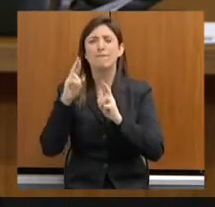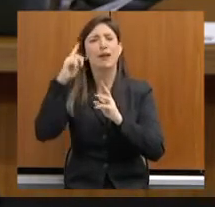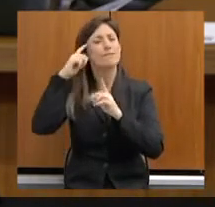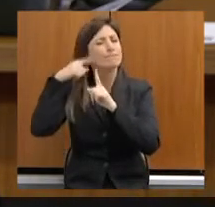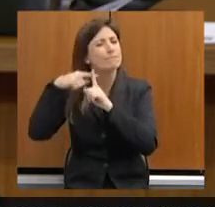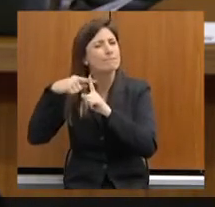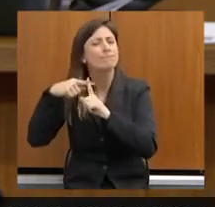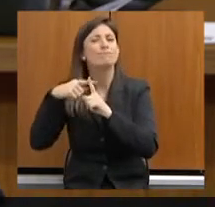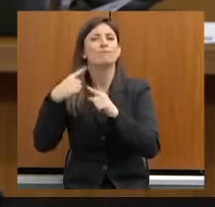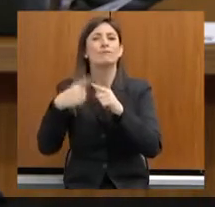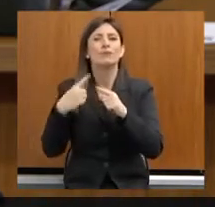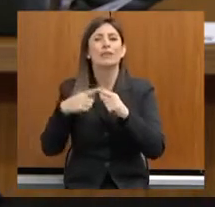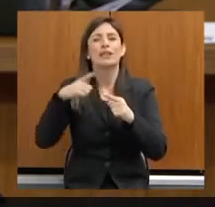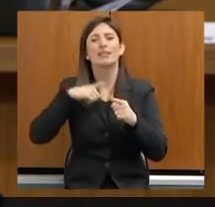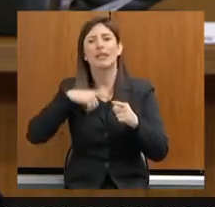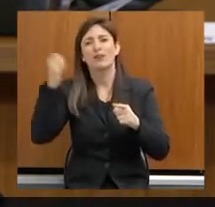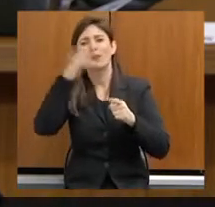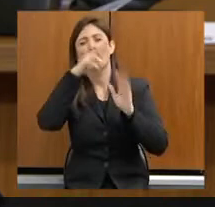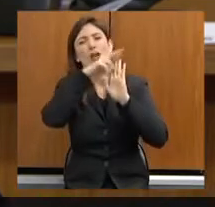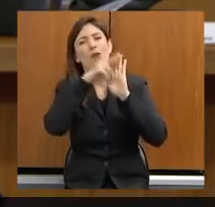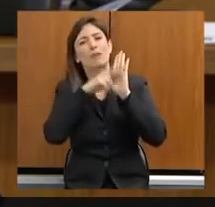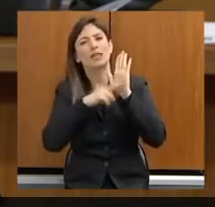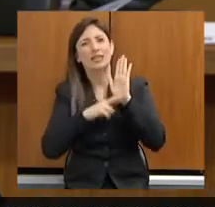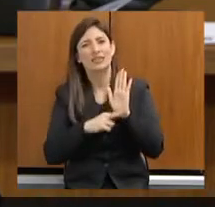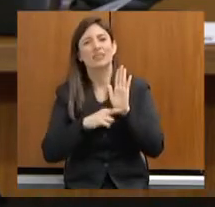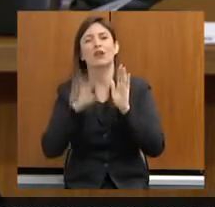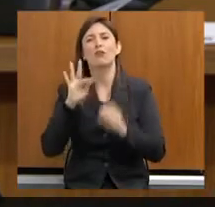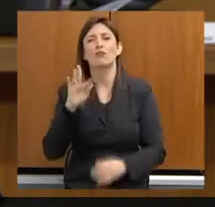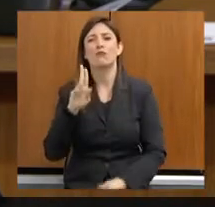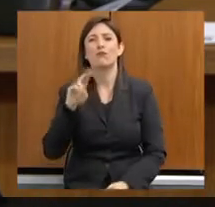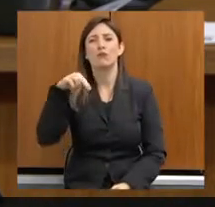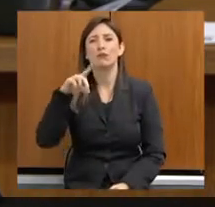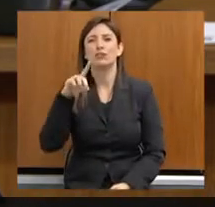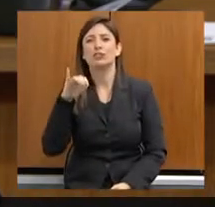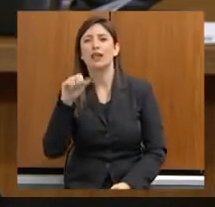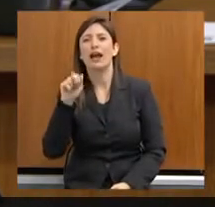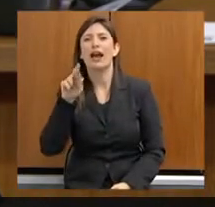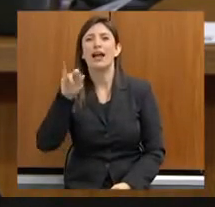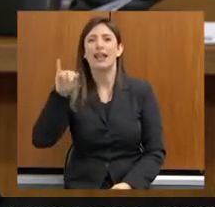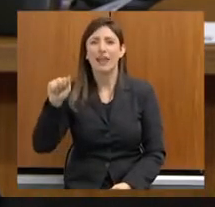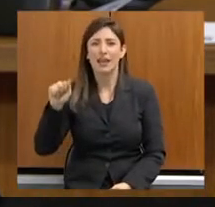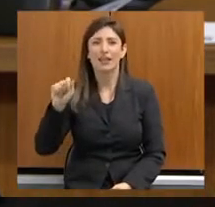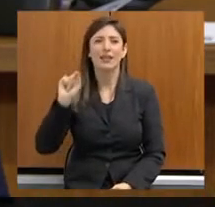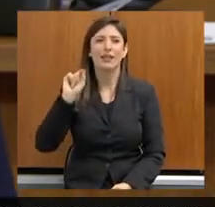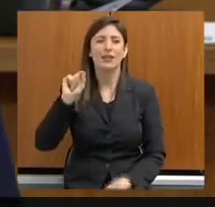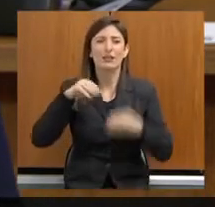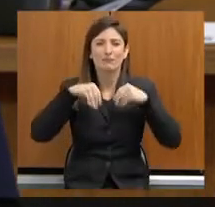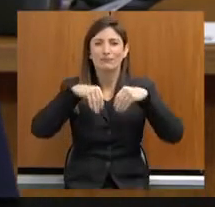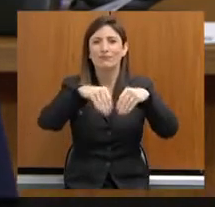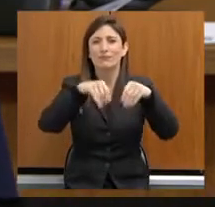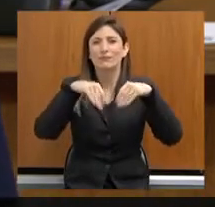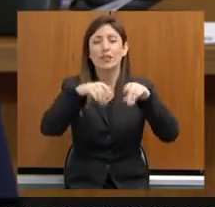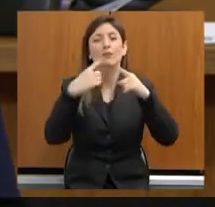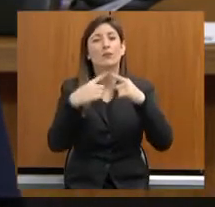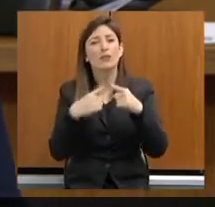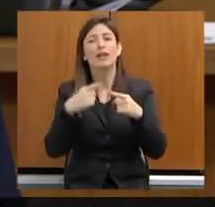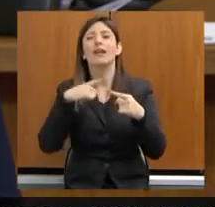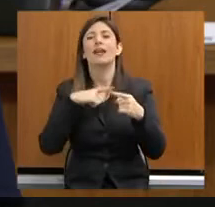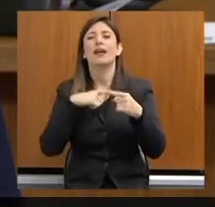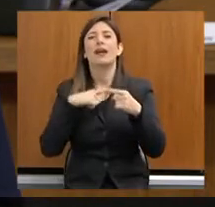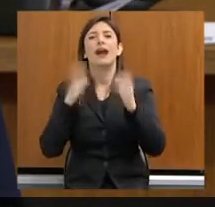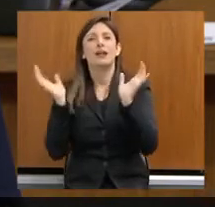realização se já fundiária vai começar que é o município poder fazer essa negociação de forma espontânea